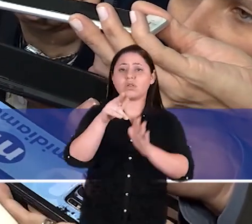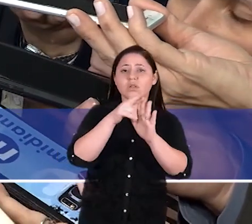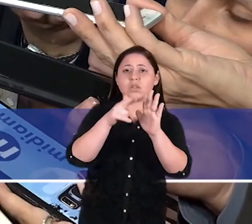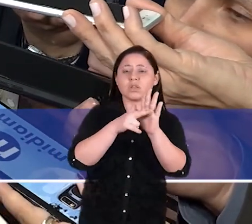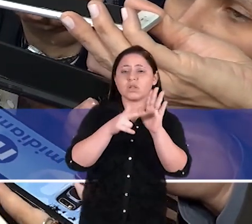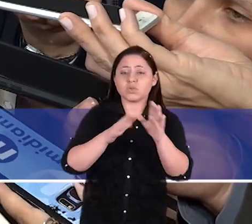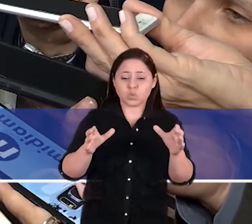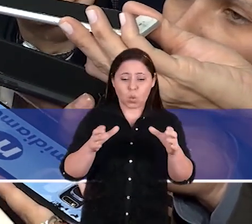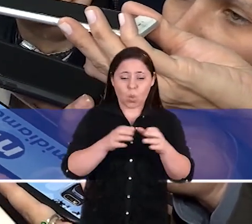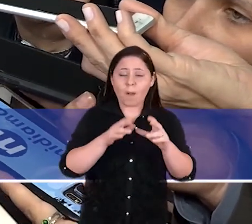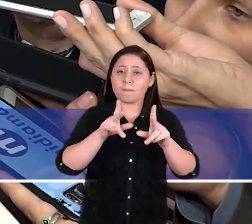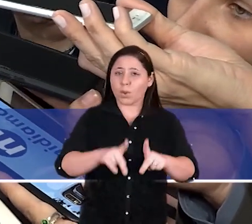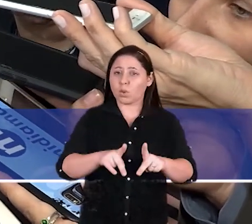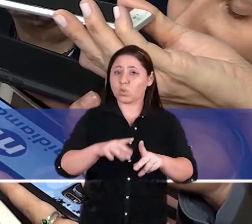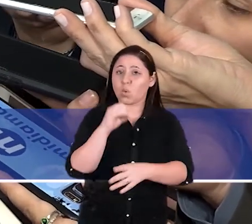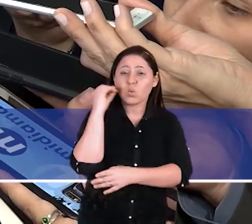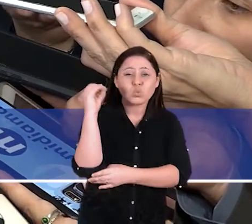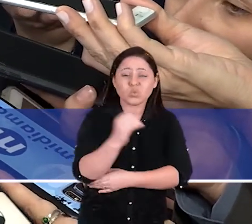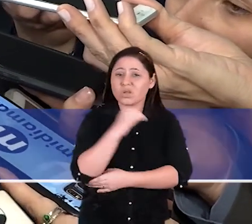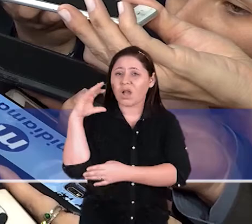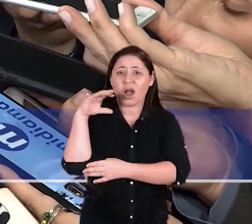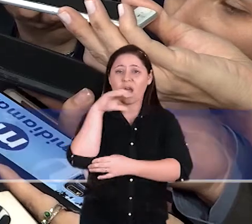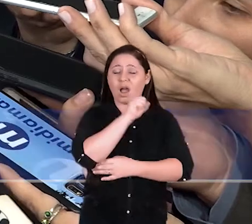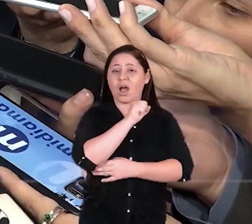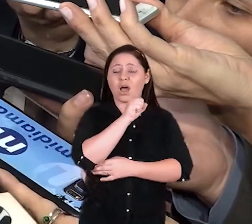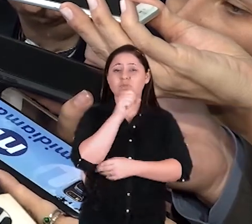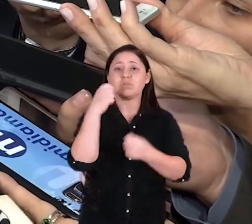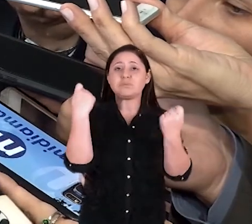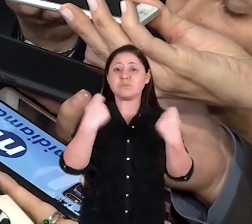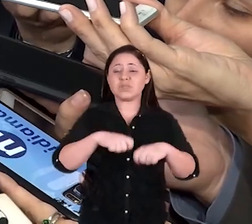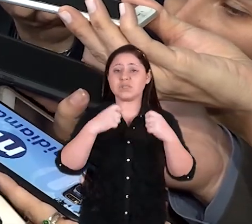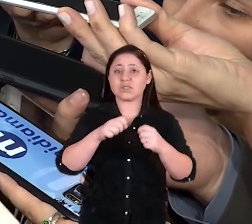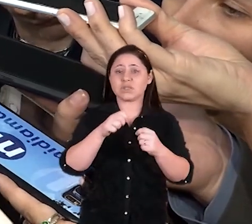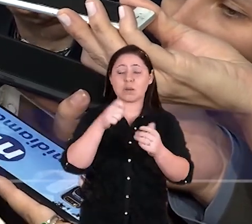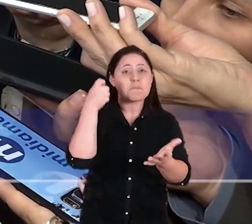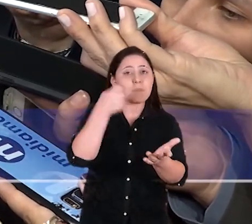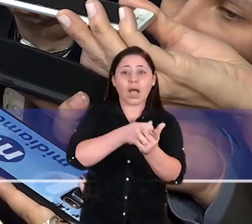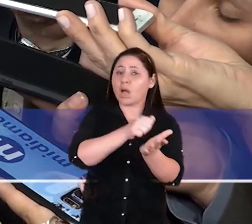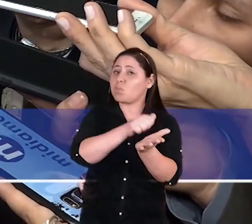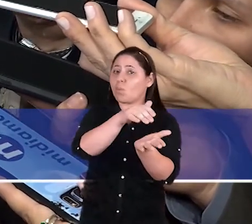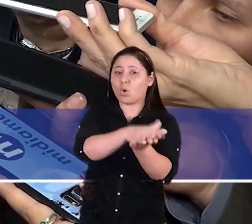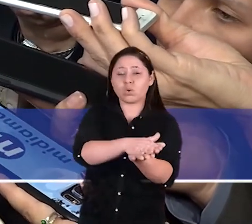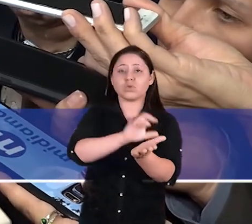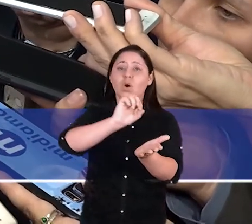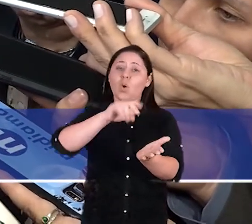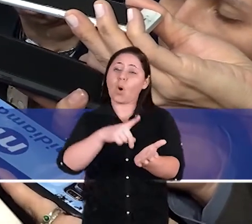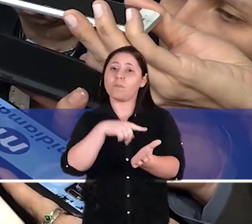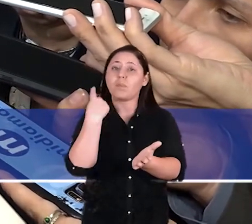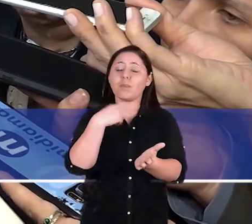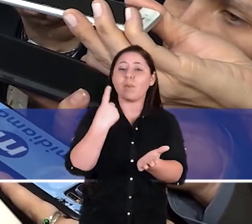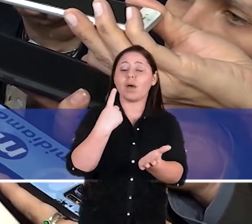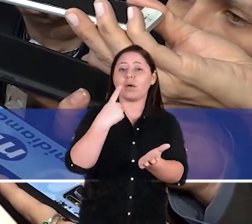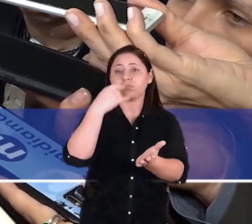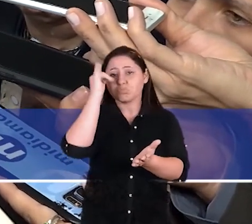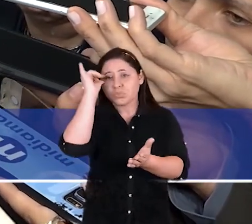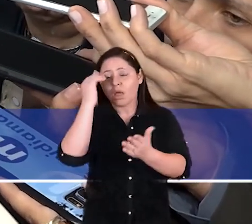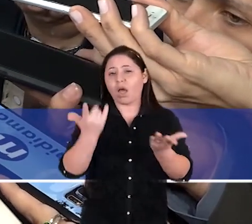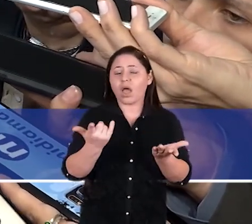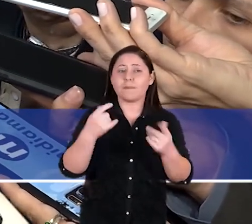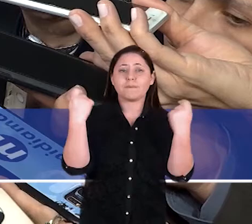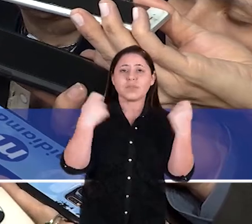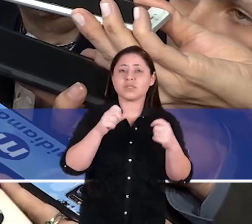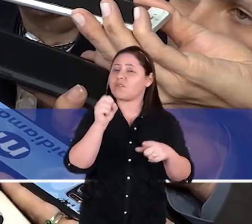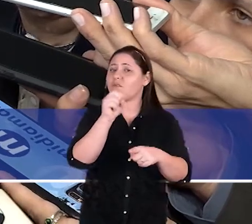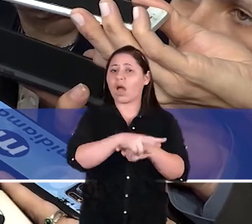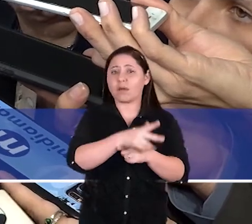não consegue, com as regras do setor público, a urgência de uma operação que você precisa indenizar, ou você precisa fazer um abate